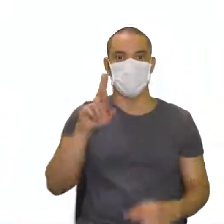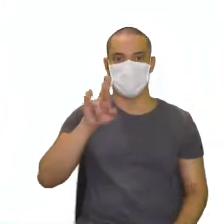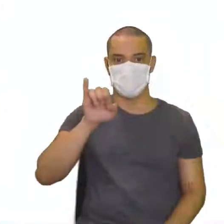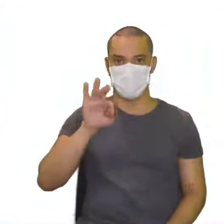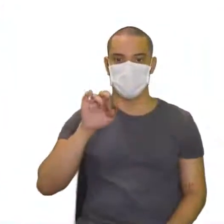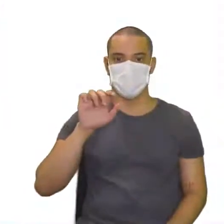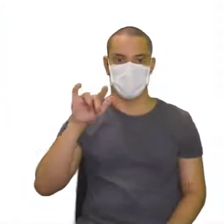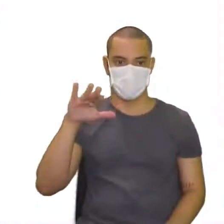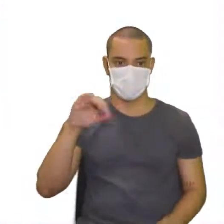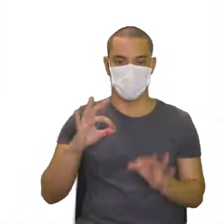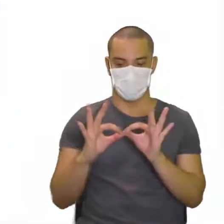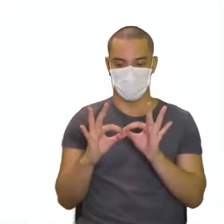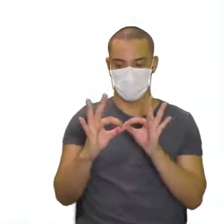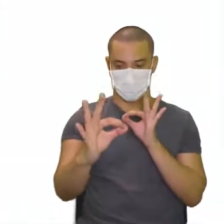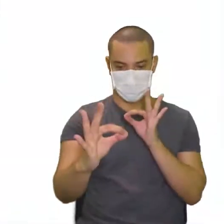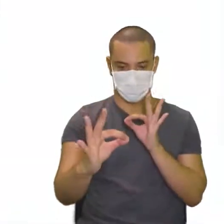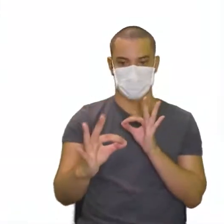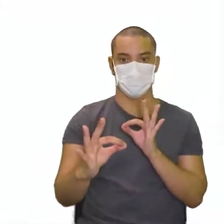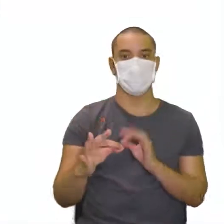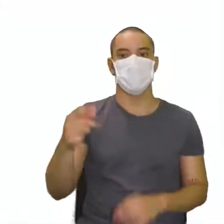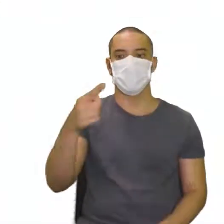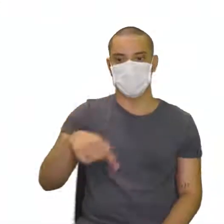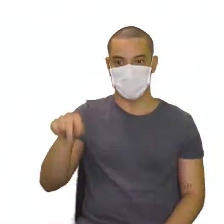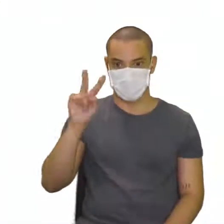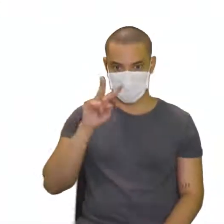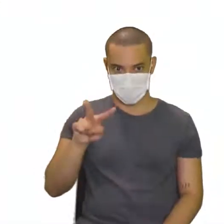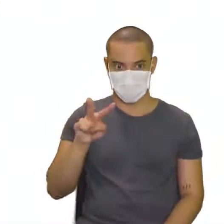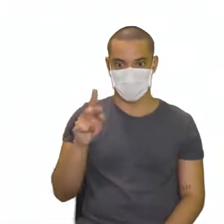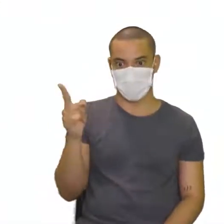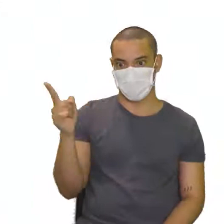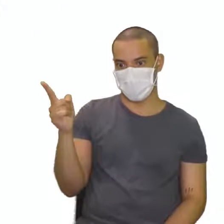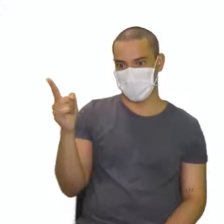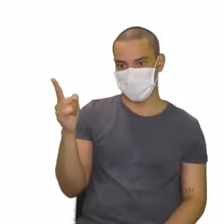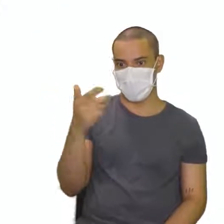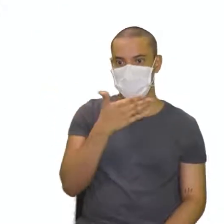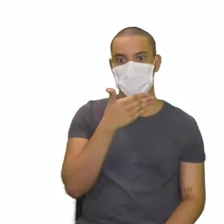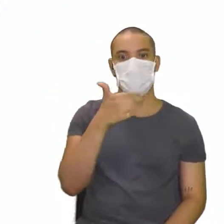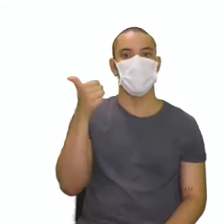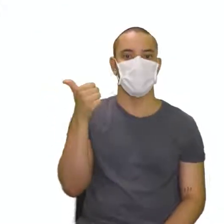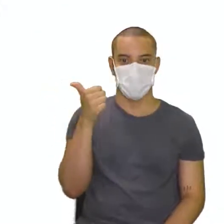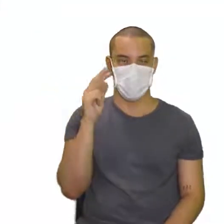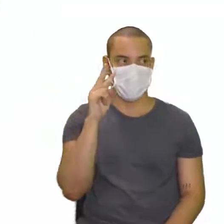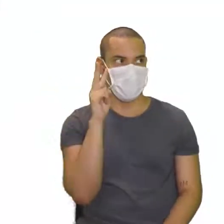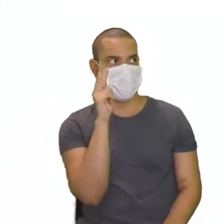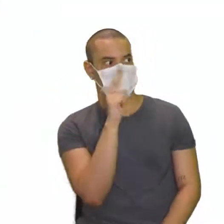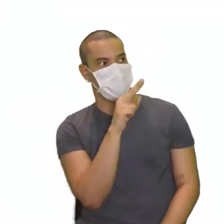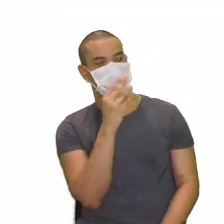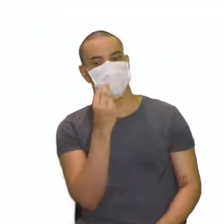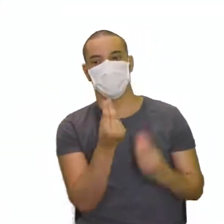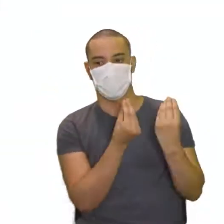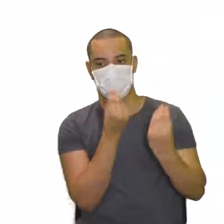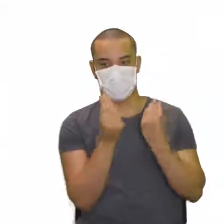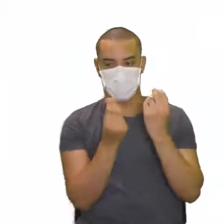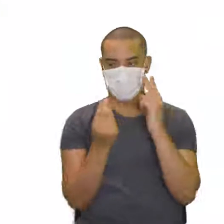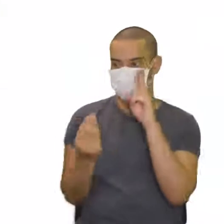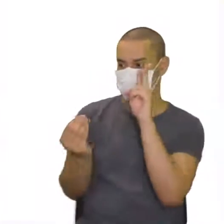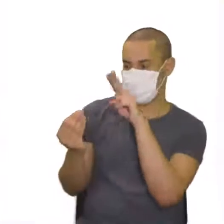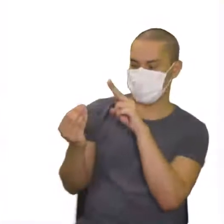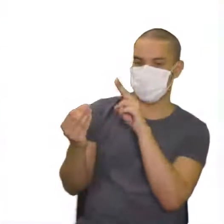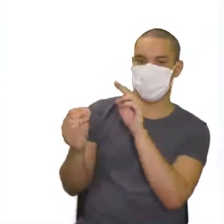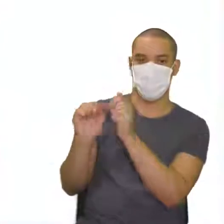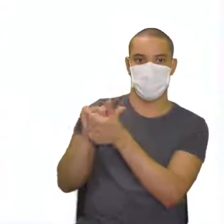bom? E aqui, só para vocês verem, outro desenho para poder representar, tá? O que ele está colocando